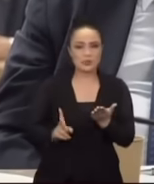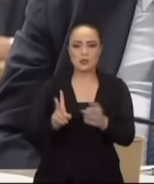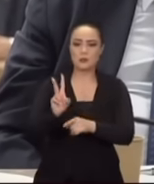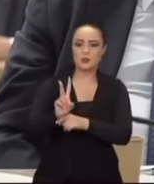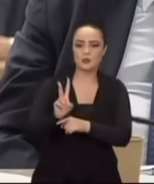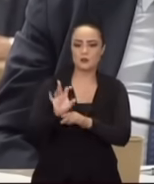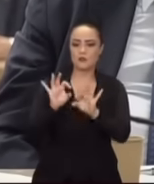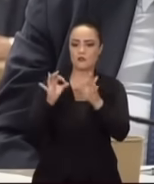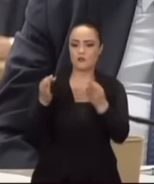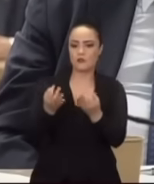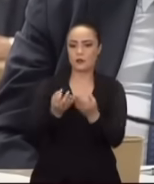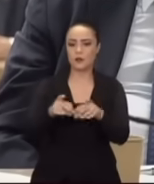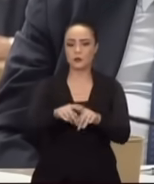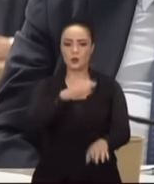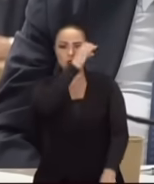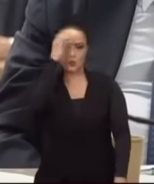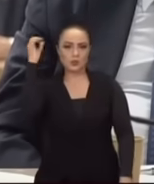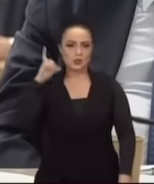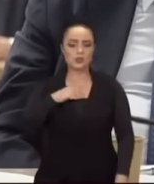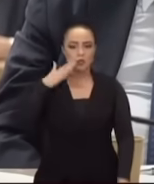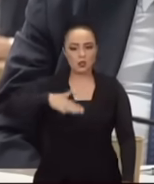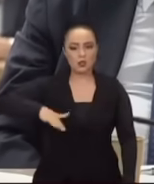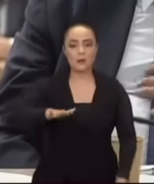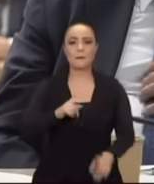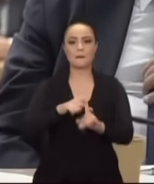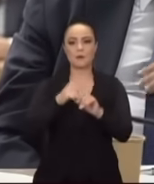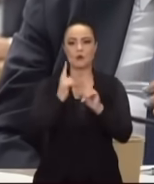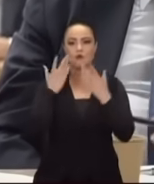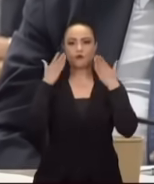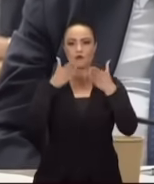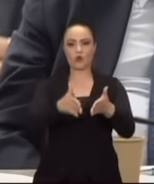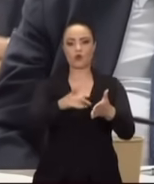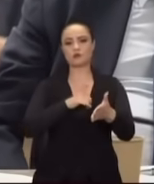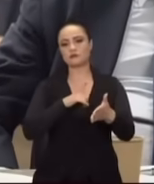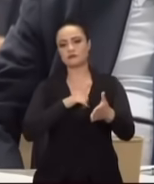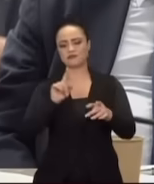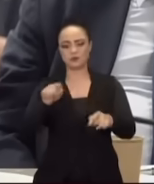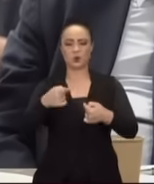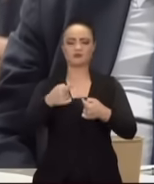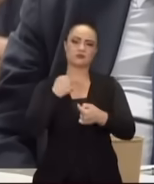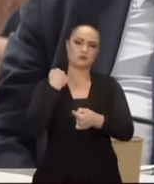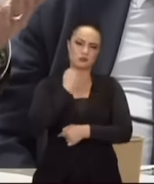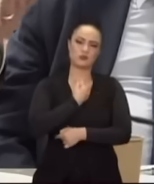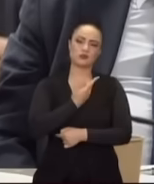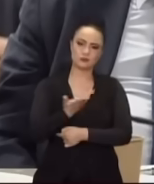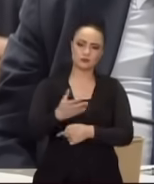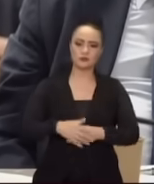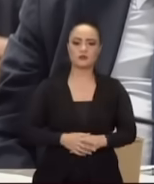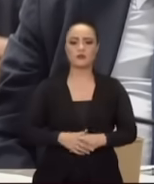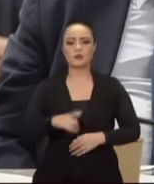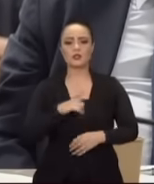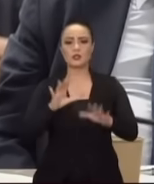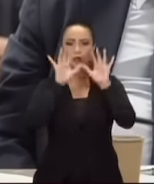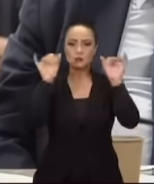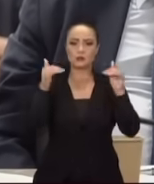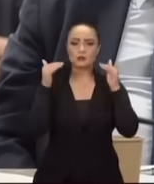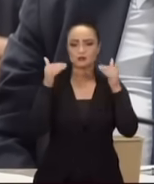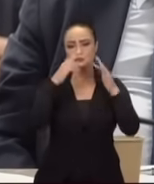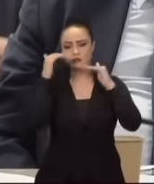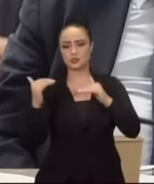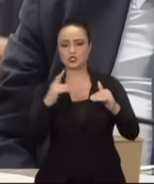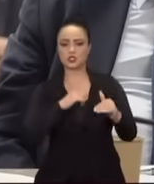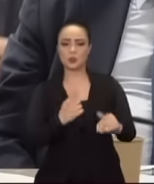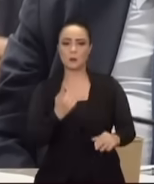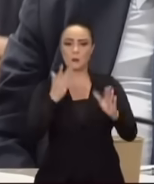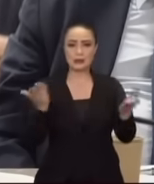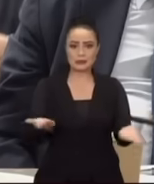a família e a inocência de criança em sala de aula. Mais um foco de atenção contra a gente. E até do próximo Tribunal Federal, respeitosamente, eu tinha pelo menos uma